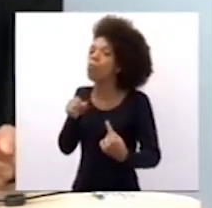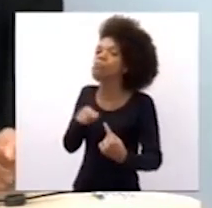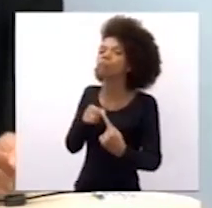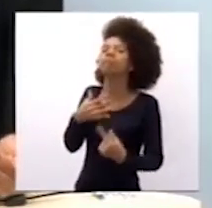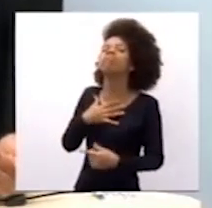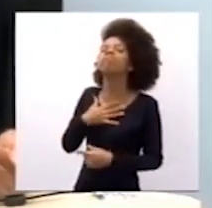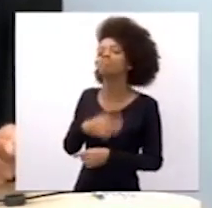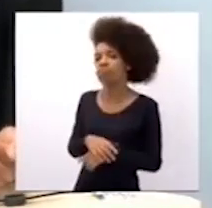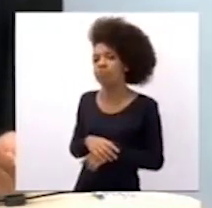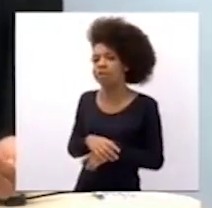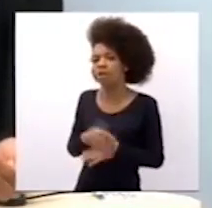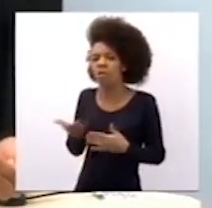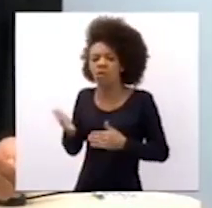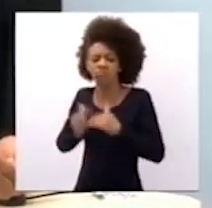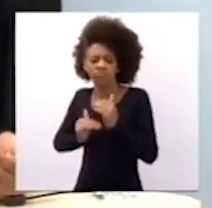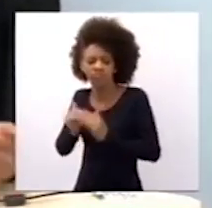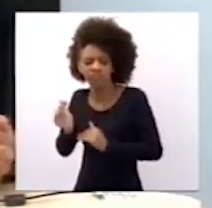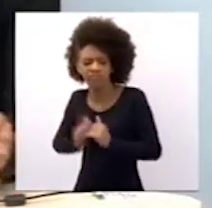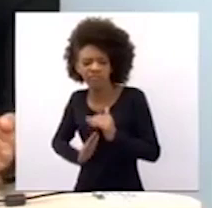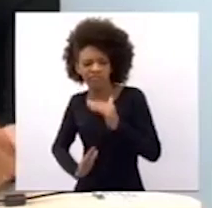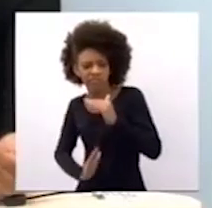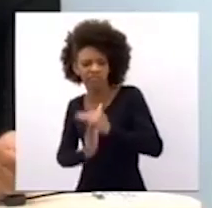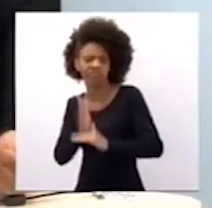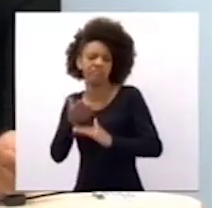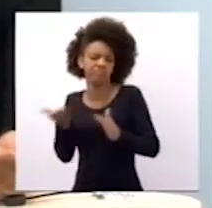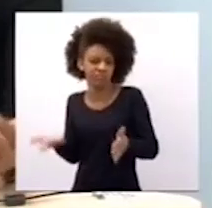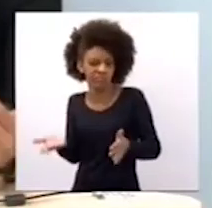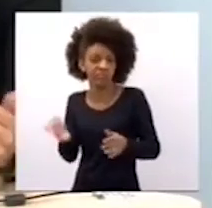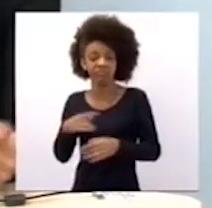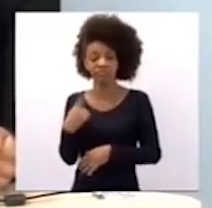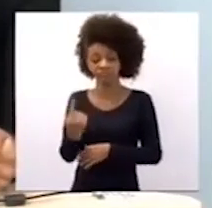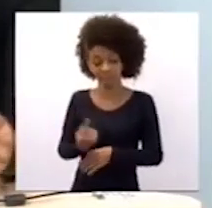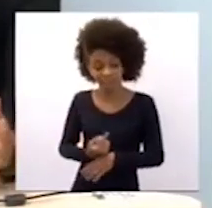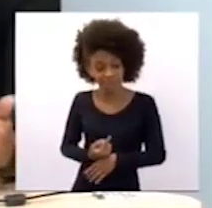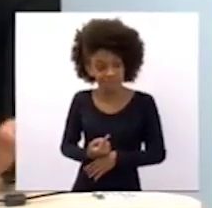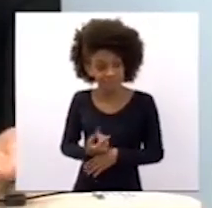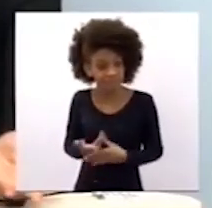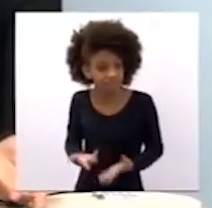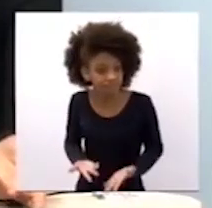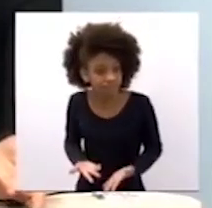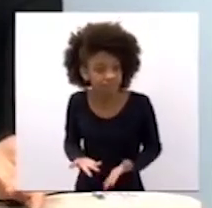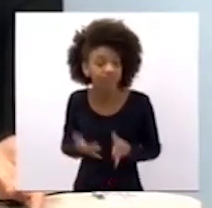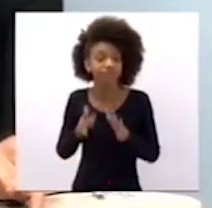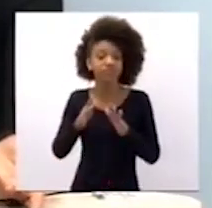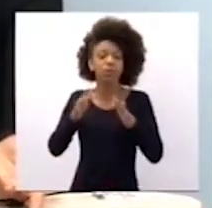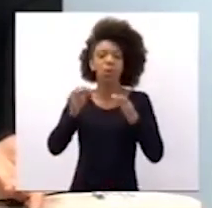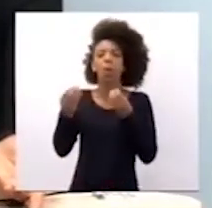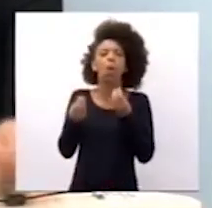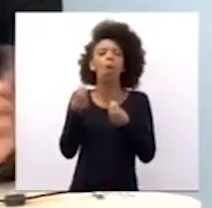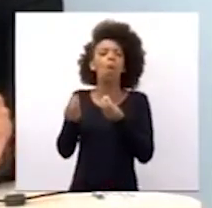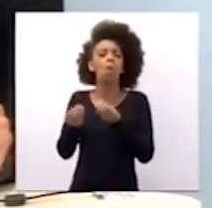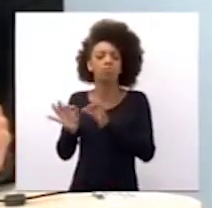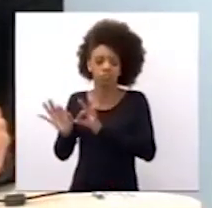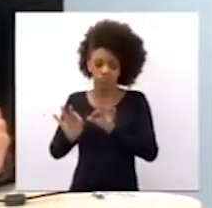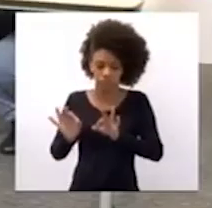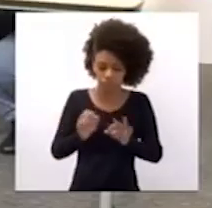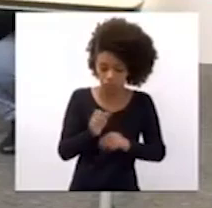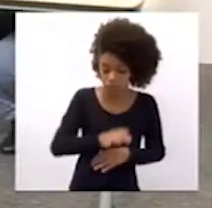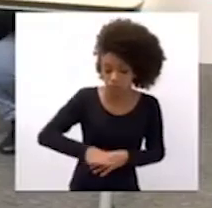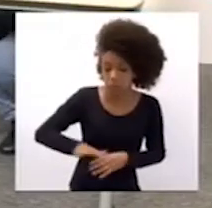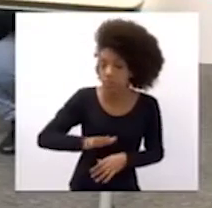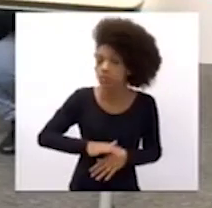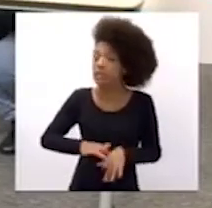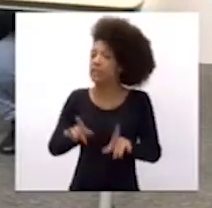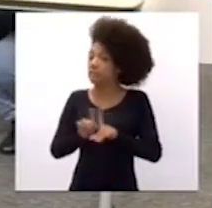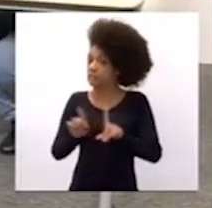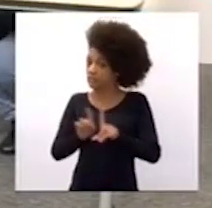objetivos, quais são as habilidades que eu quero atingir. Perfeito. E para isso, eu tenho que pensar como eu vou organizar o meu espaço. E o espaço